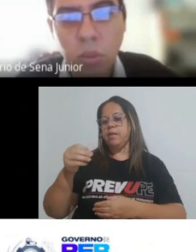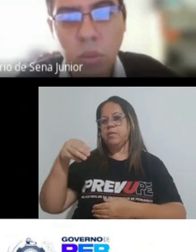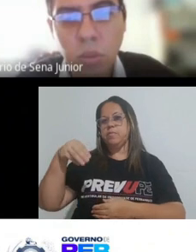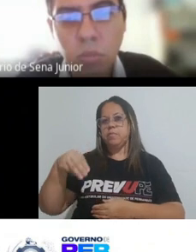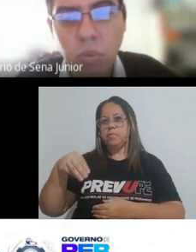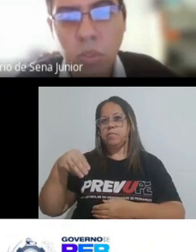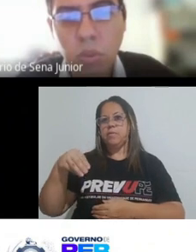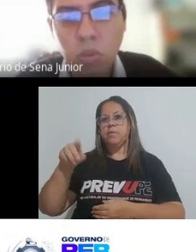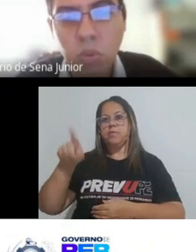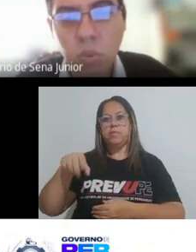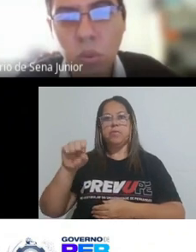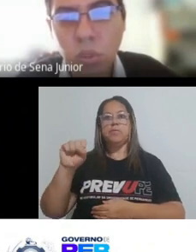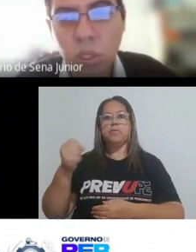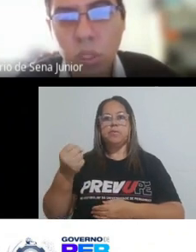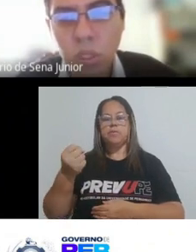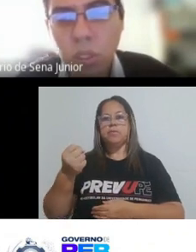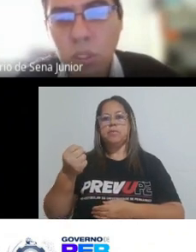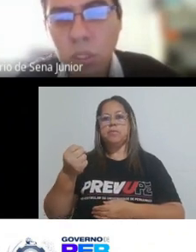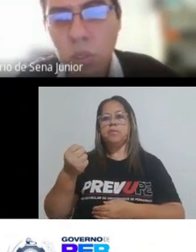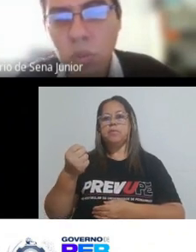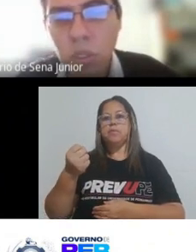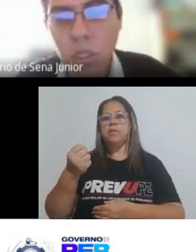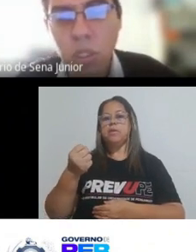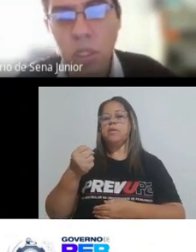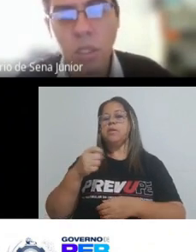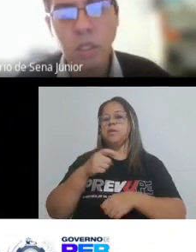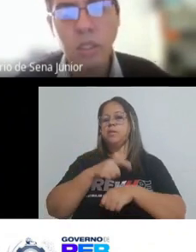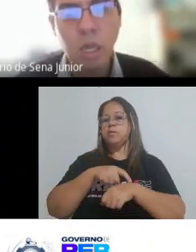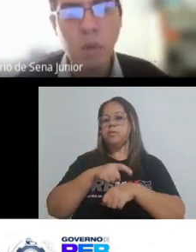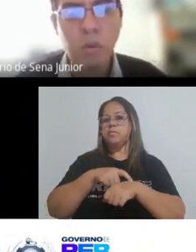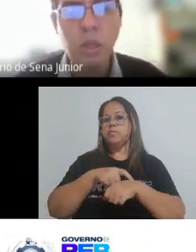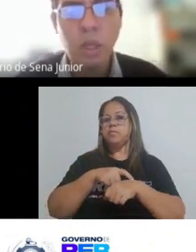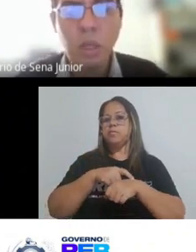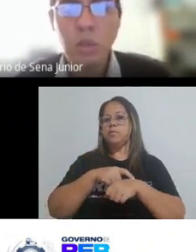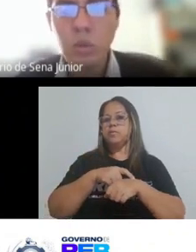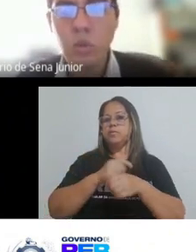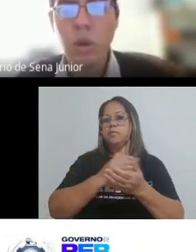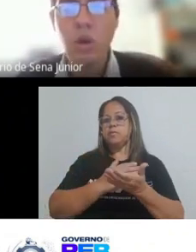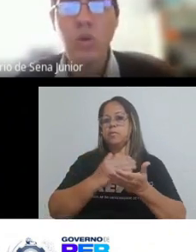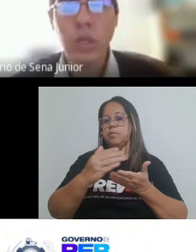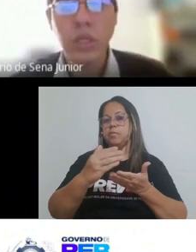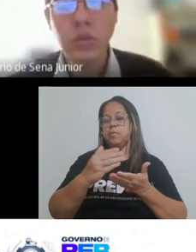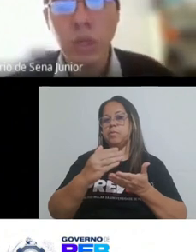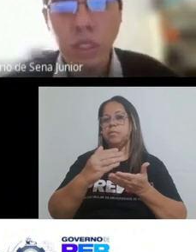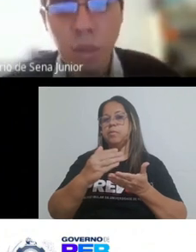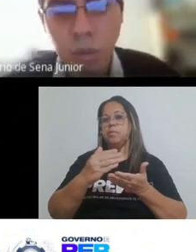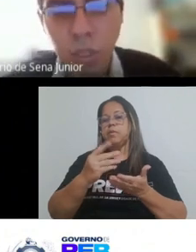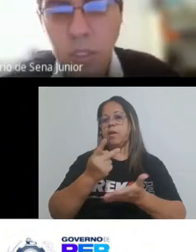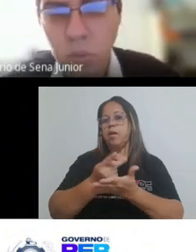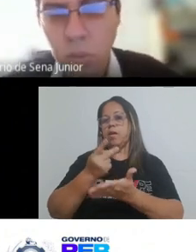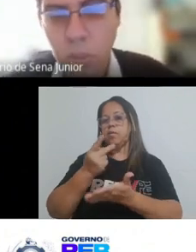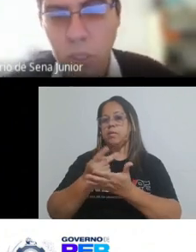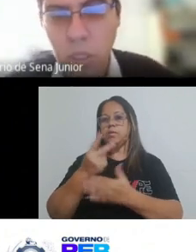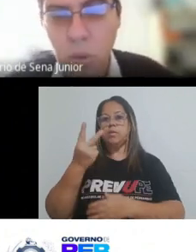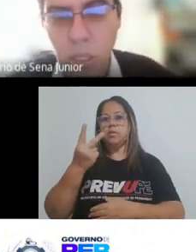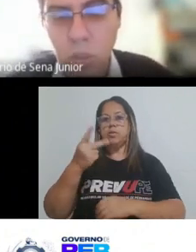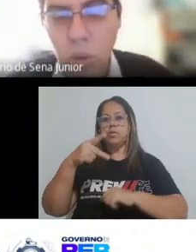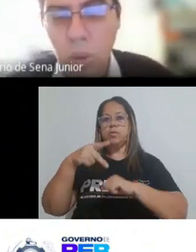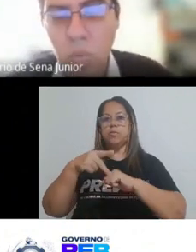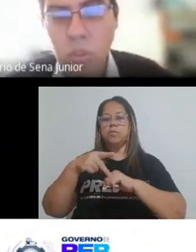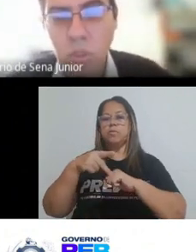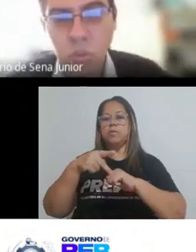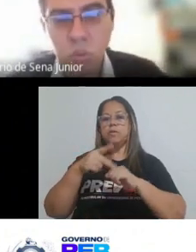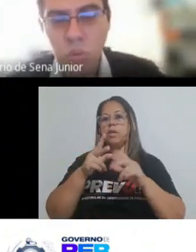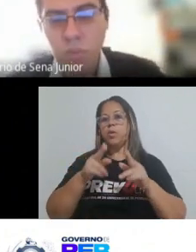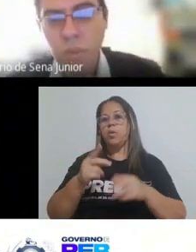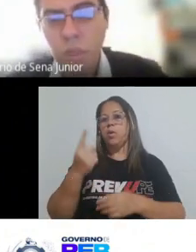por segundo, e o instante inicial, né, em torno do qual acontece o lançamento da segunda pedra igual